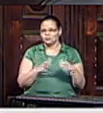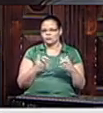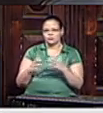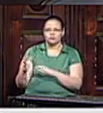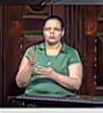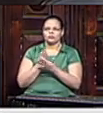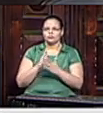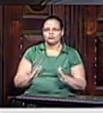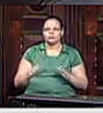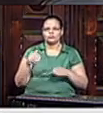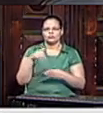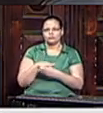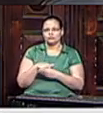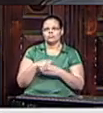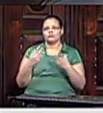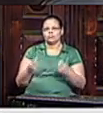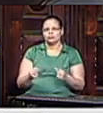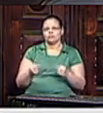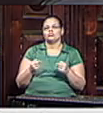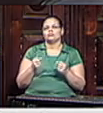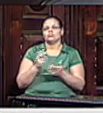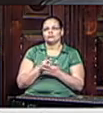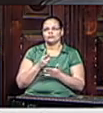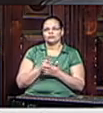discutir, encerra a discussão. Em votação, os senhores que aprovam,